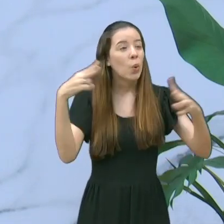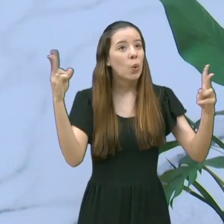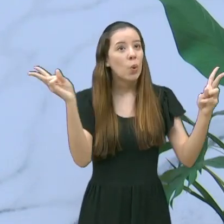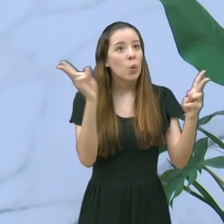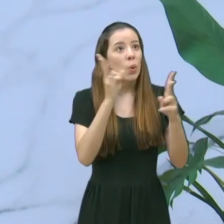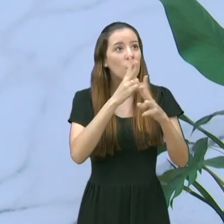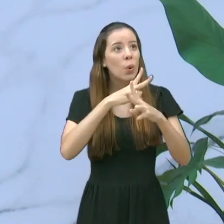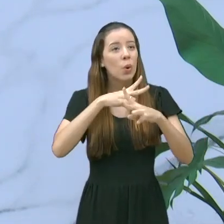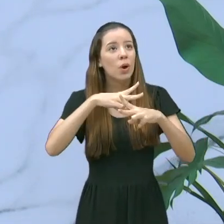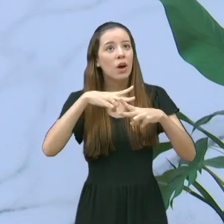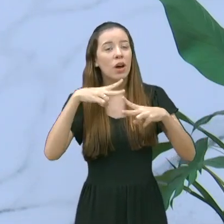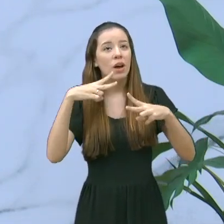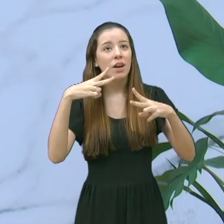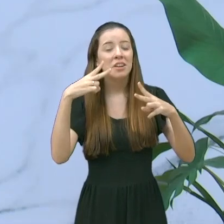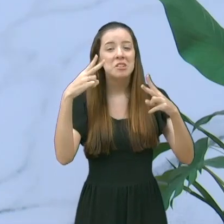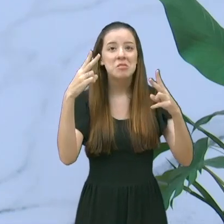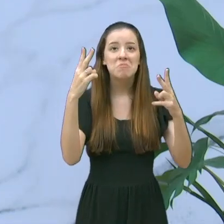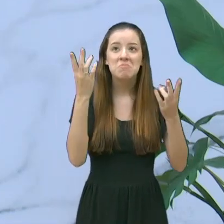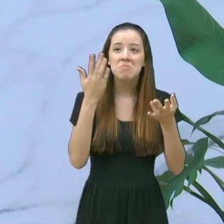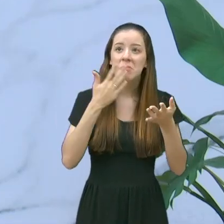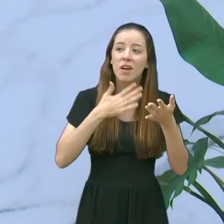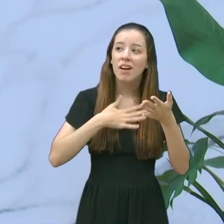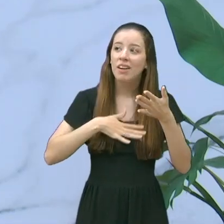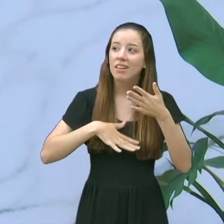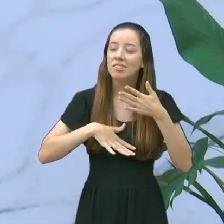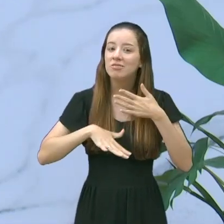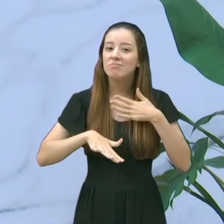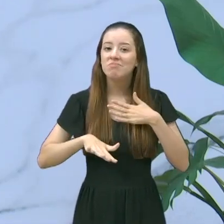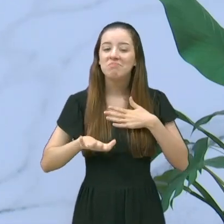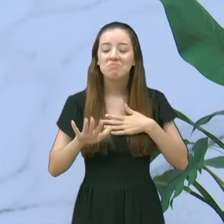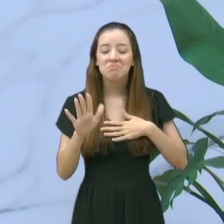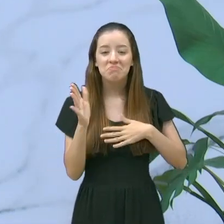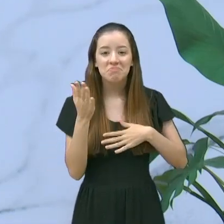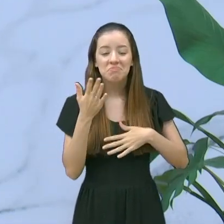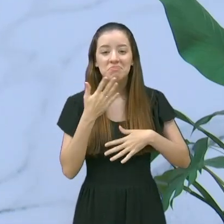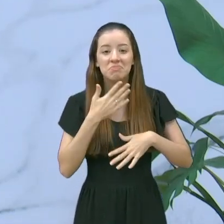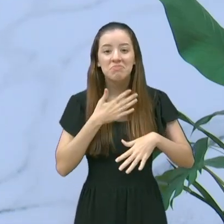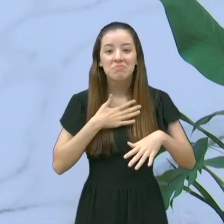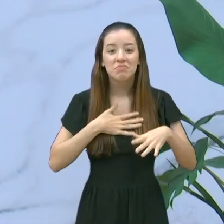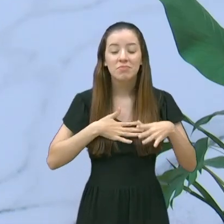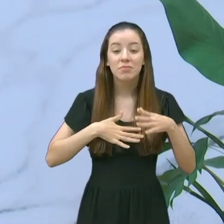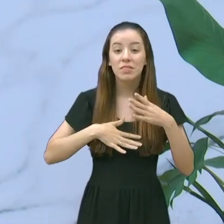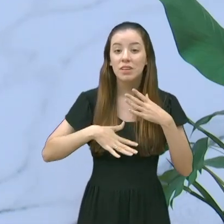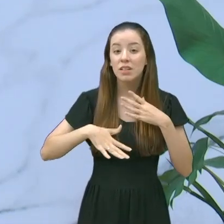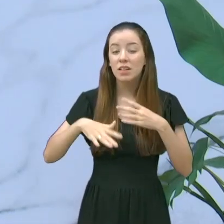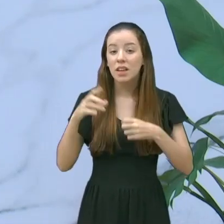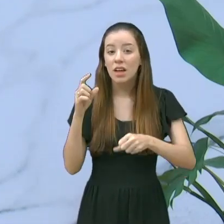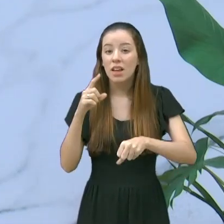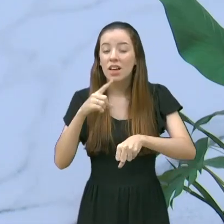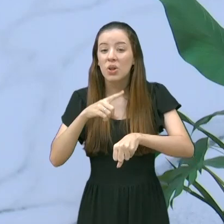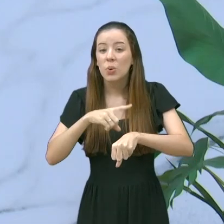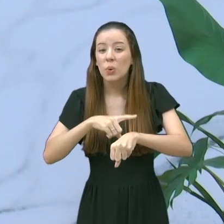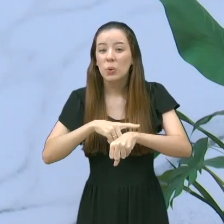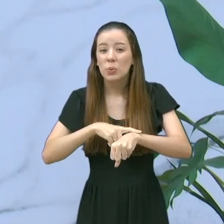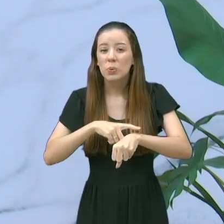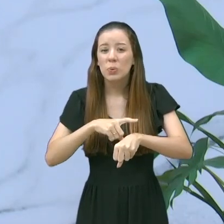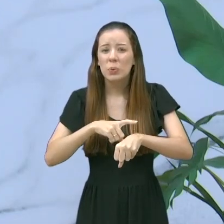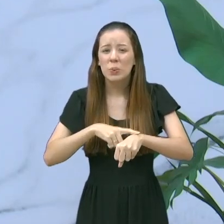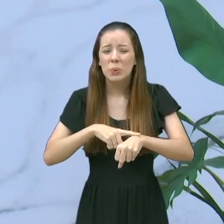calar? No momento em que a tempestade vier